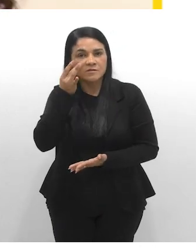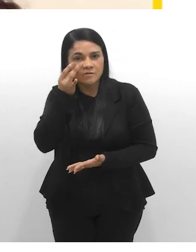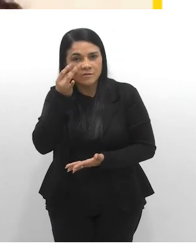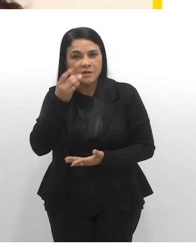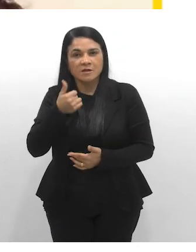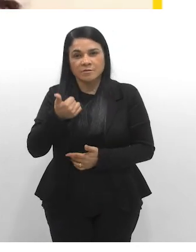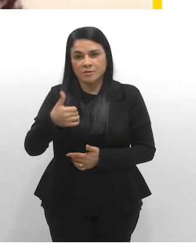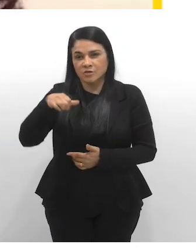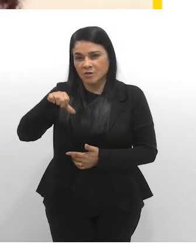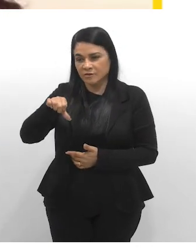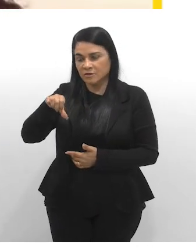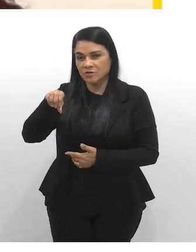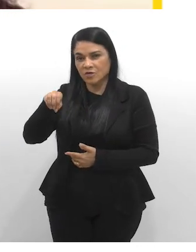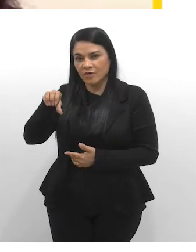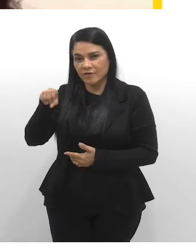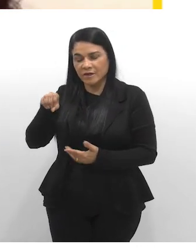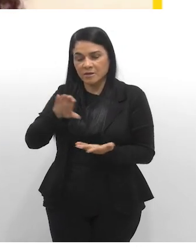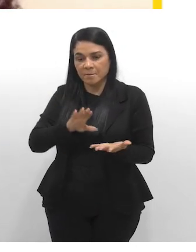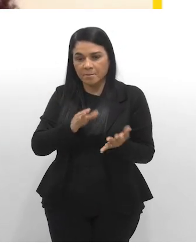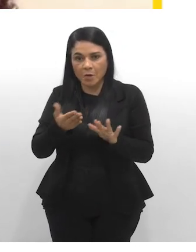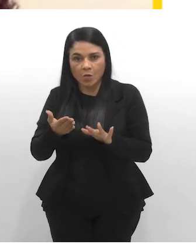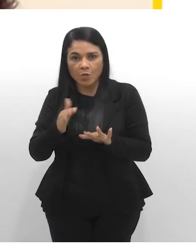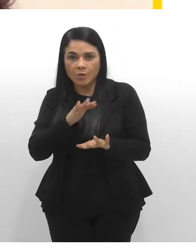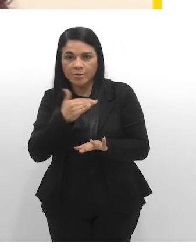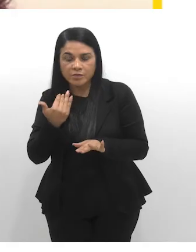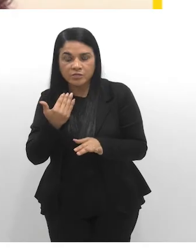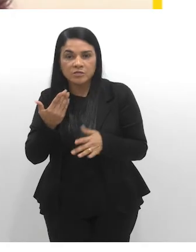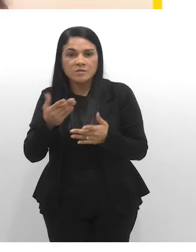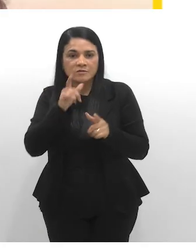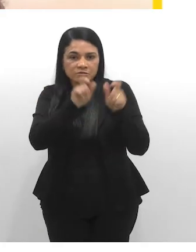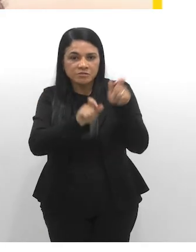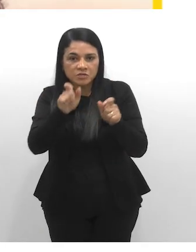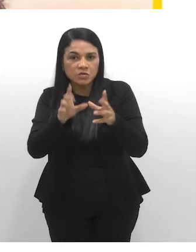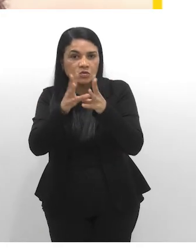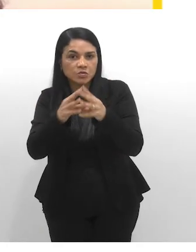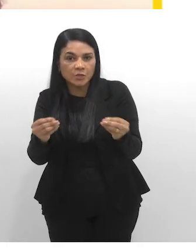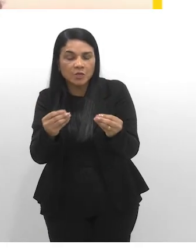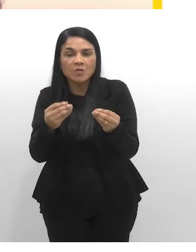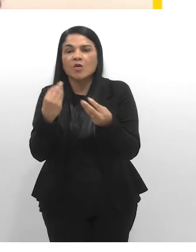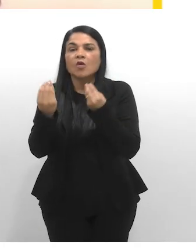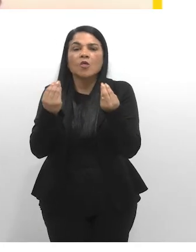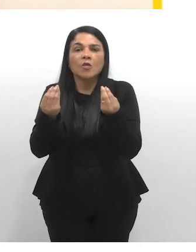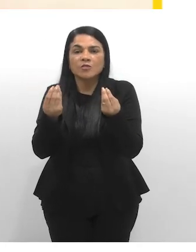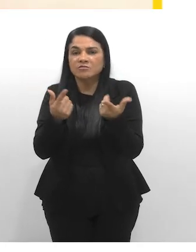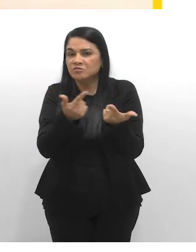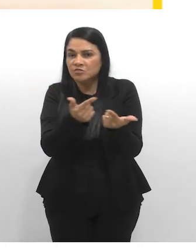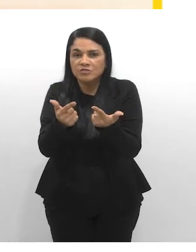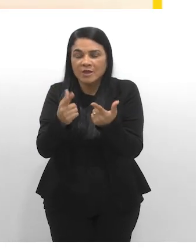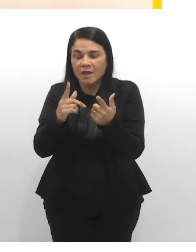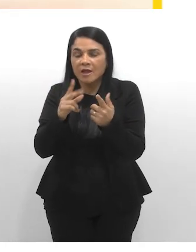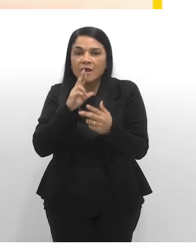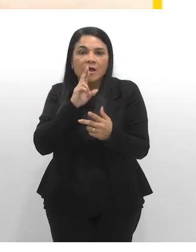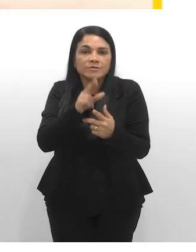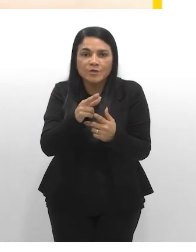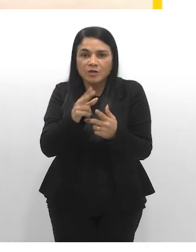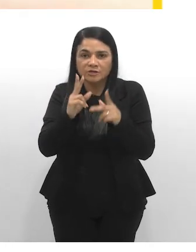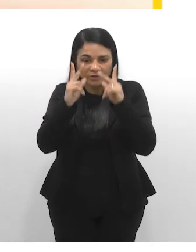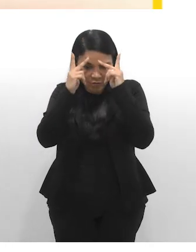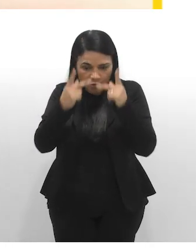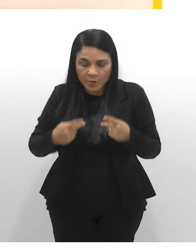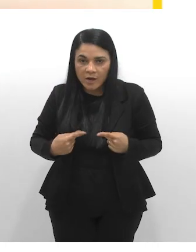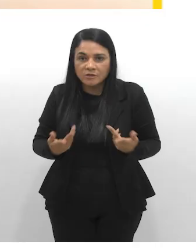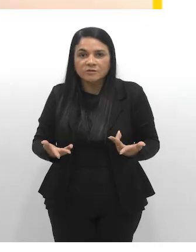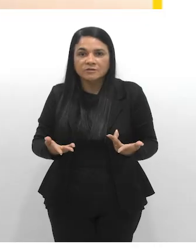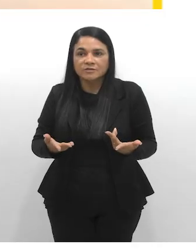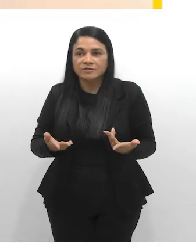seu familiar, de 1990 para cá vem vivendo uma realidade de desumanização que tem a ver,